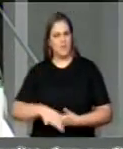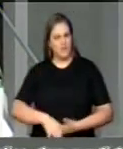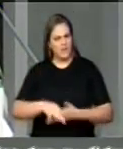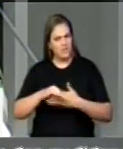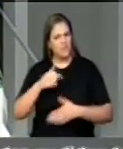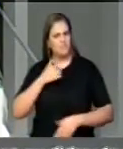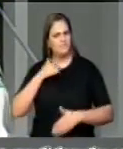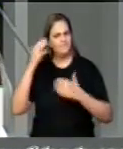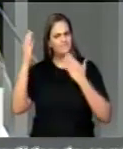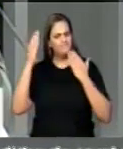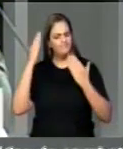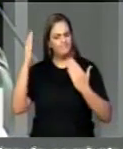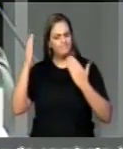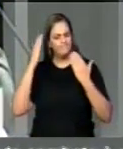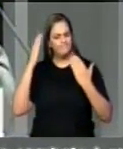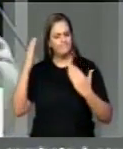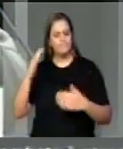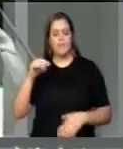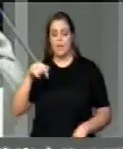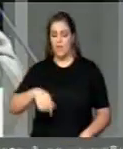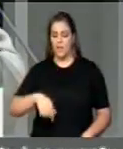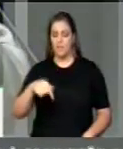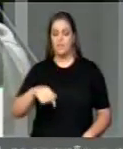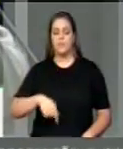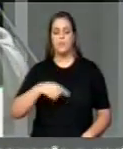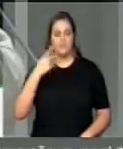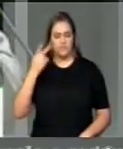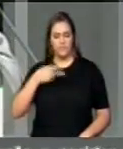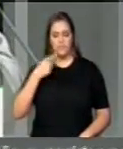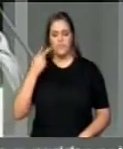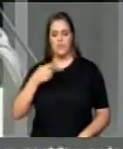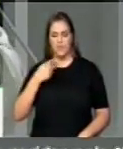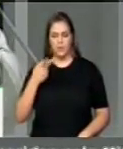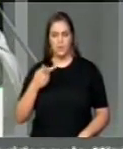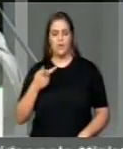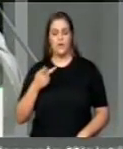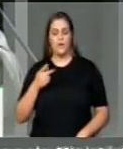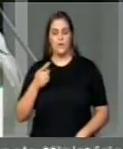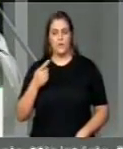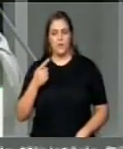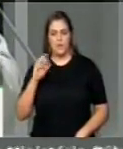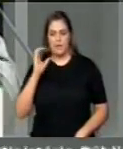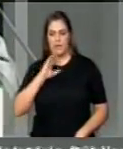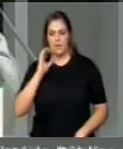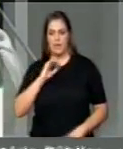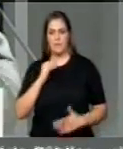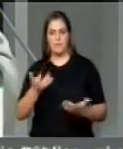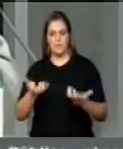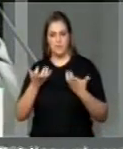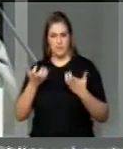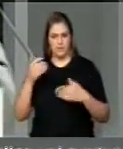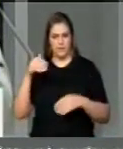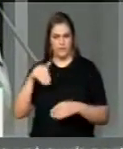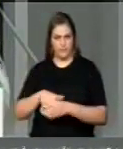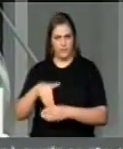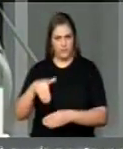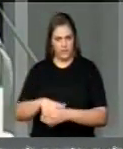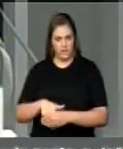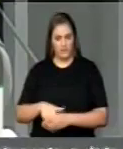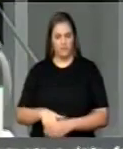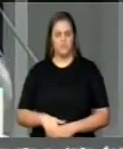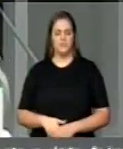partidárias. A rigor, quem se manifestou aqui pela imediata colocação na ordem do dia e